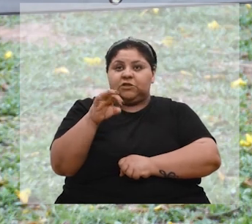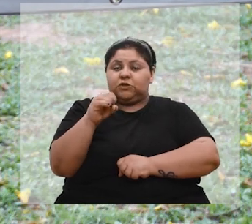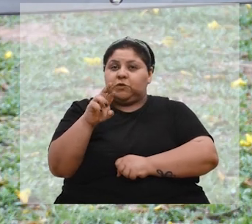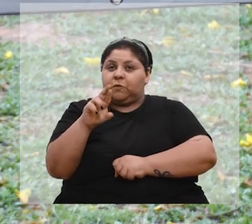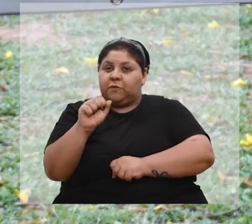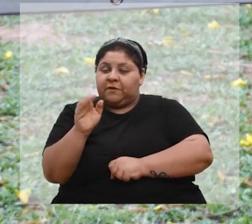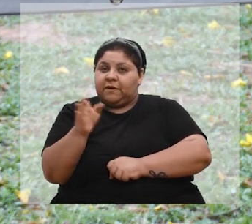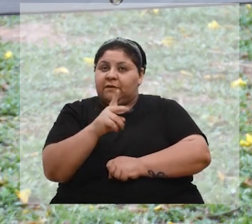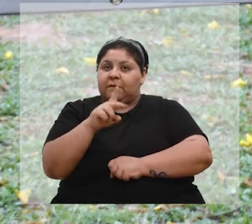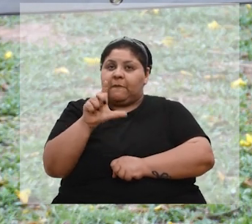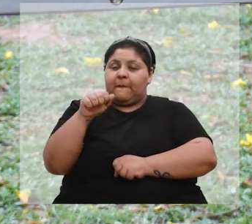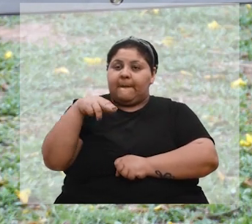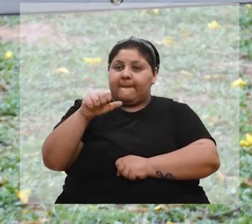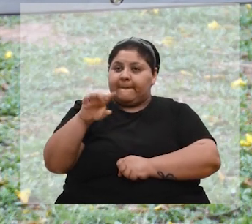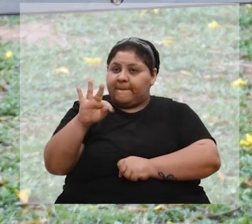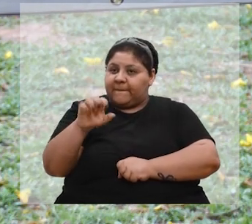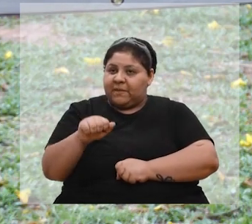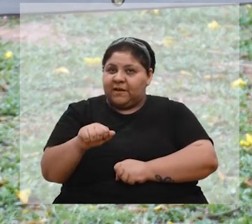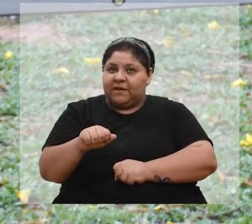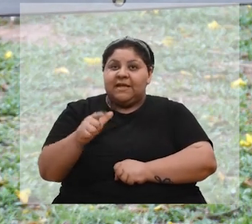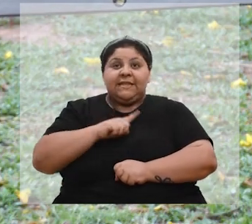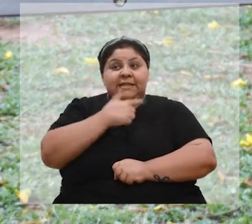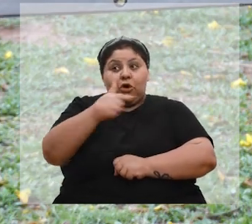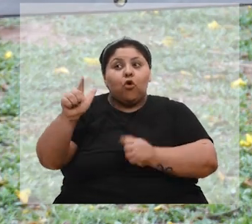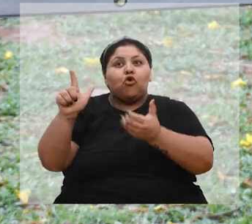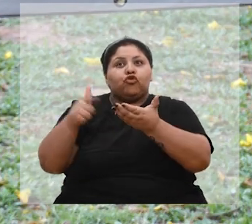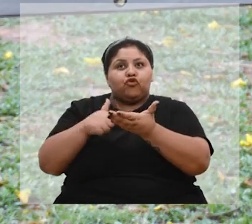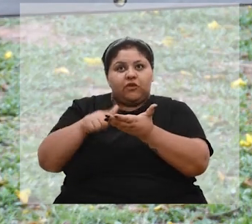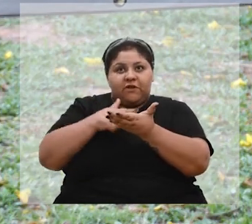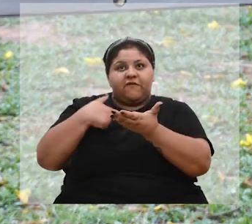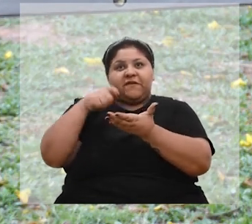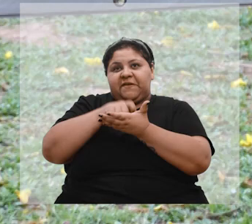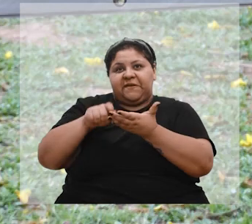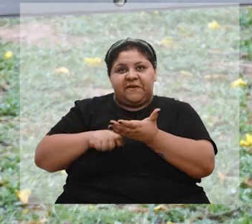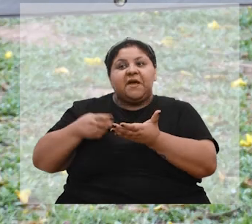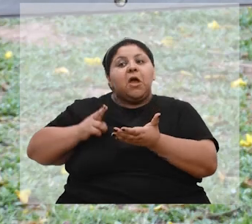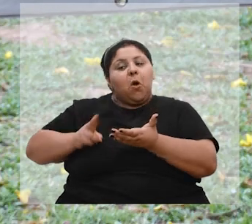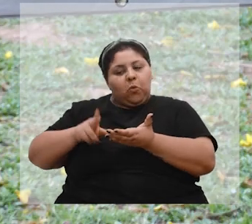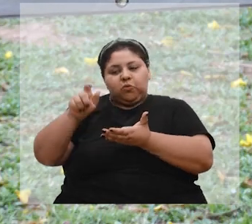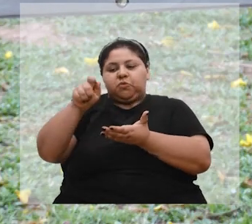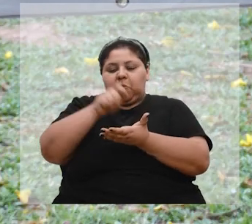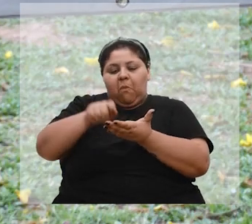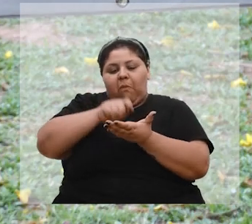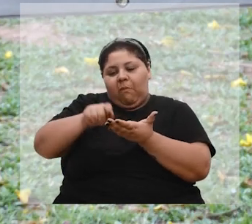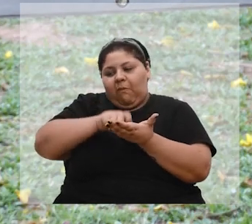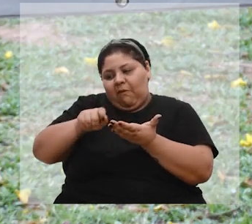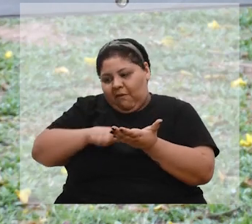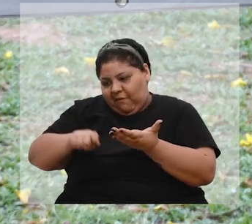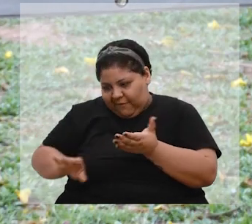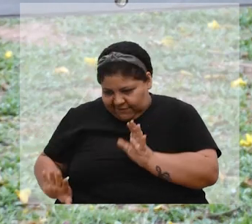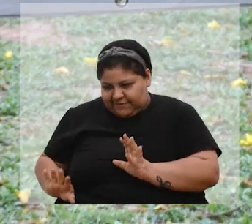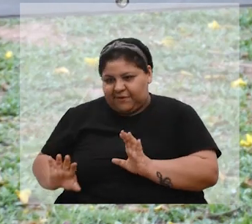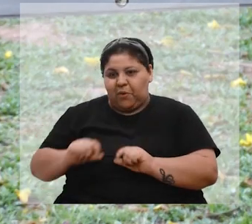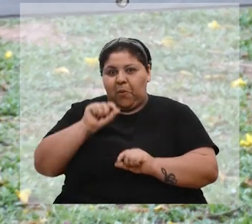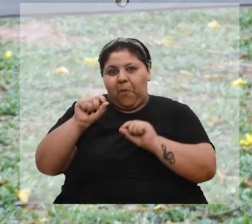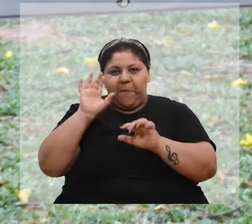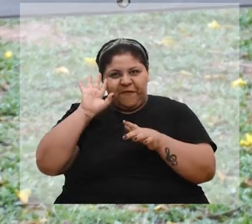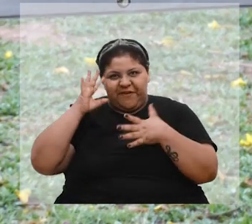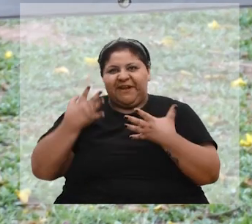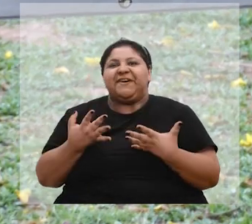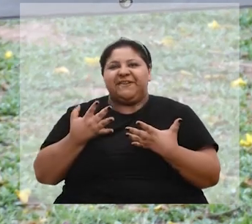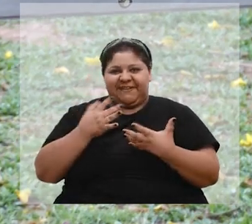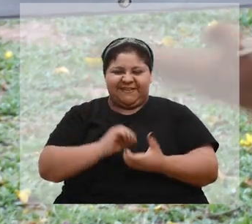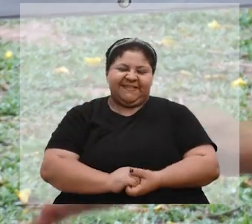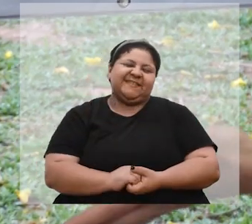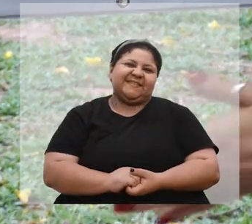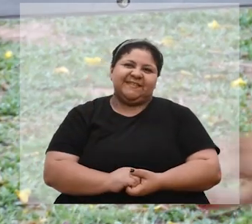também um outro livro que eu estou escrevendo, né, pela Editora Planeta, que eu ainda não sei muito bem sobre o que é, né? Mas eu sigo escrevendo. Vamos ver onde é